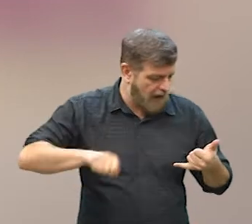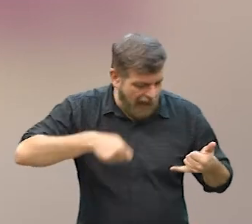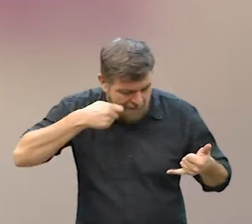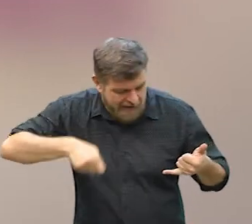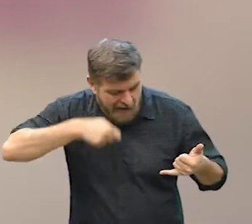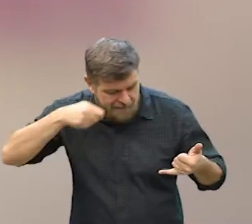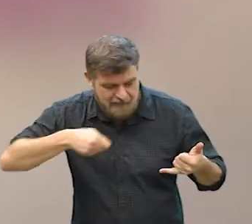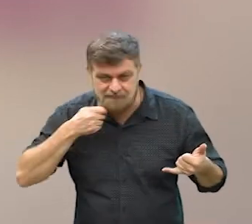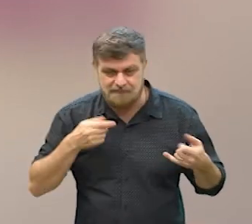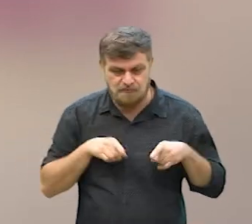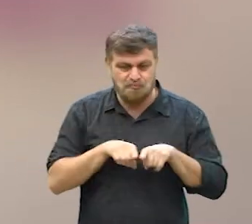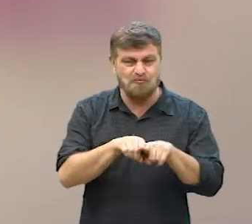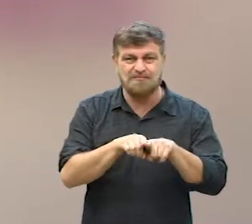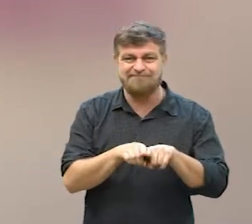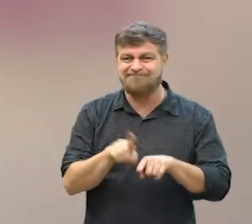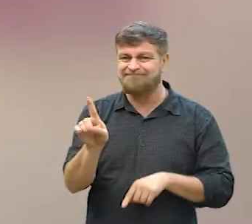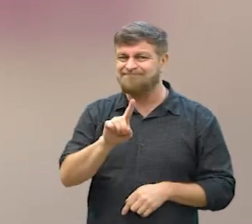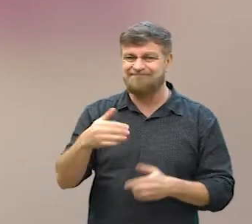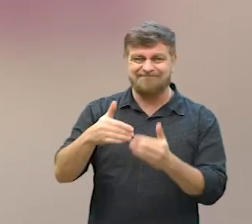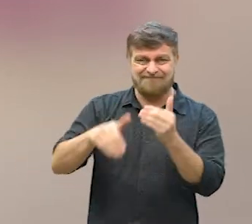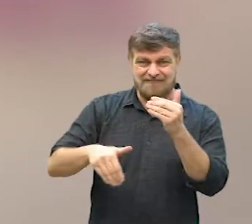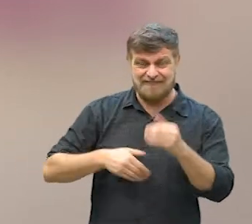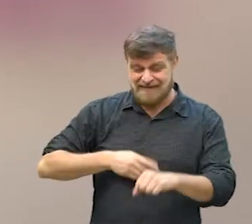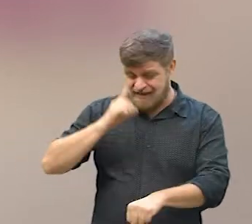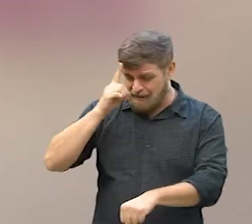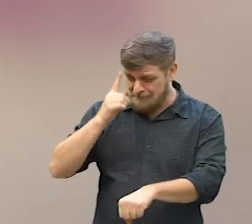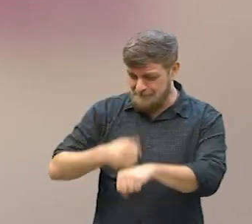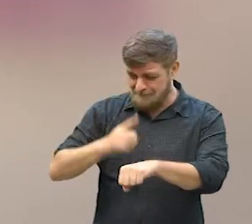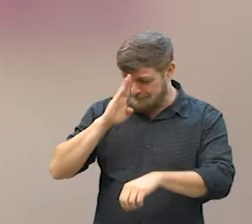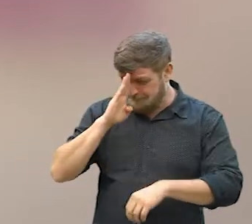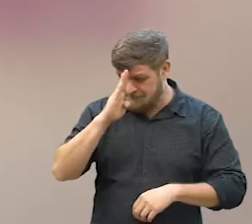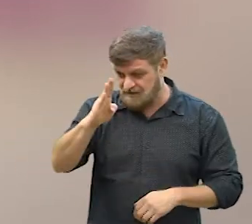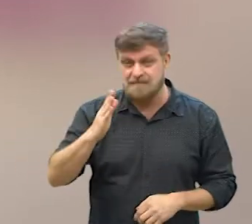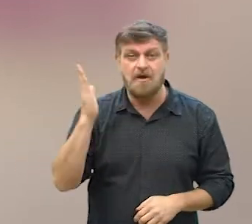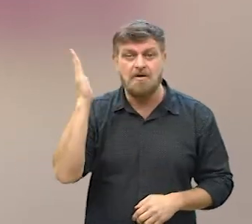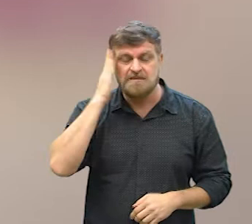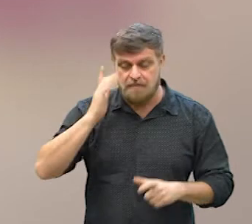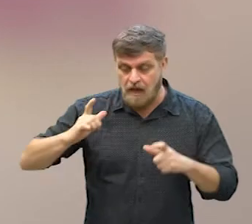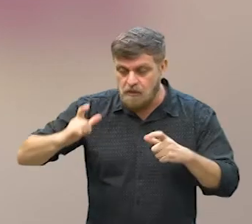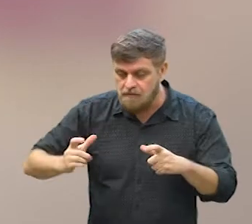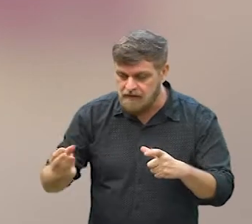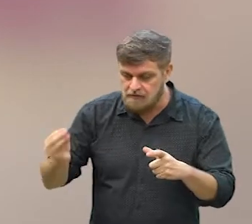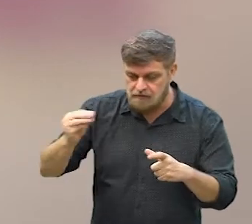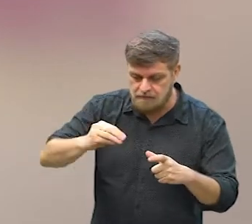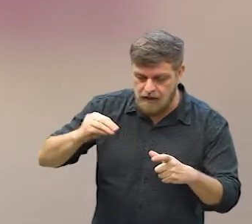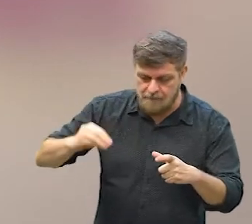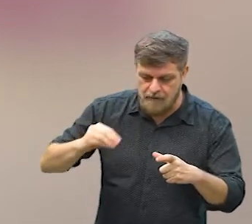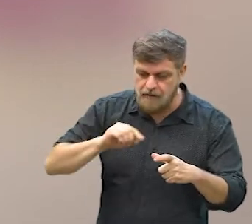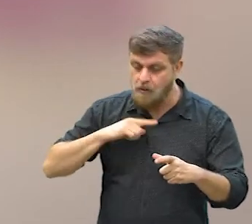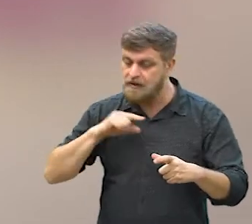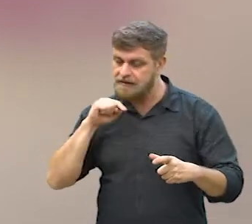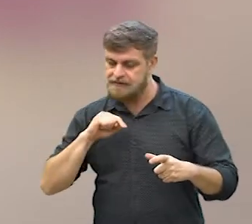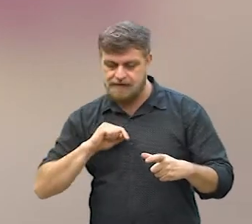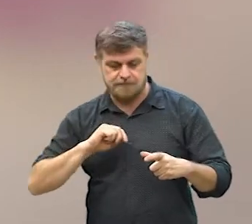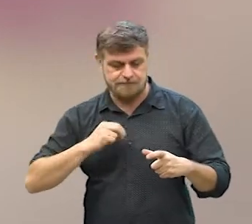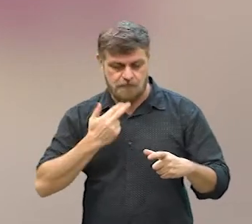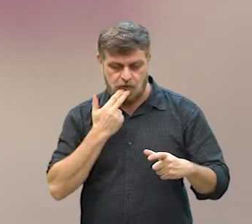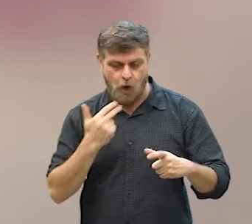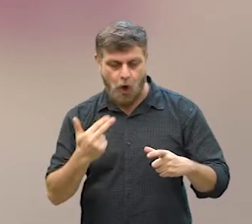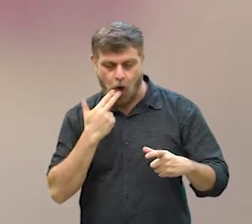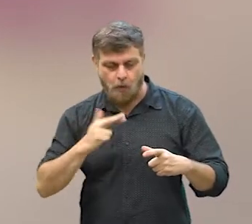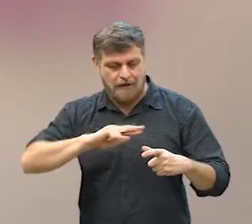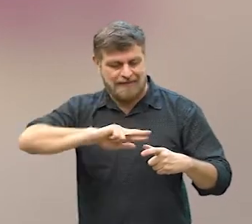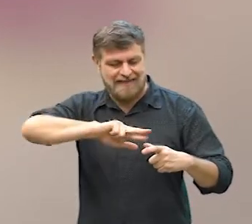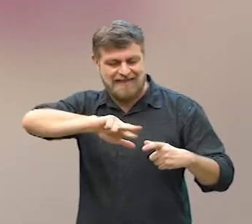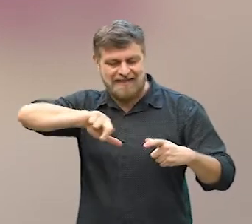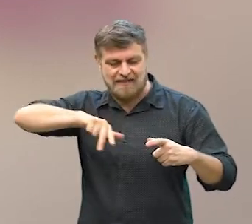respondendo um WhatsApp no momento da refeição. Lembra-se que esse momento ele é primordial, você tem que saber o que está no seu prato. O